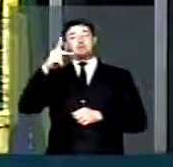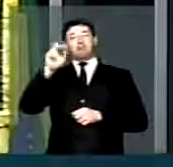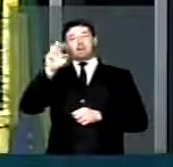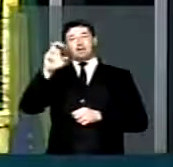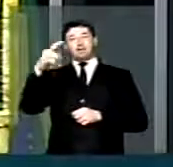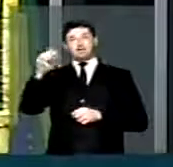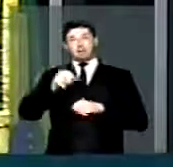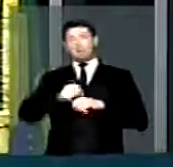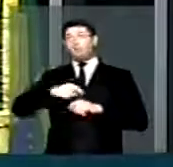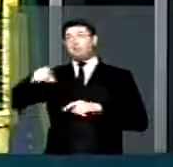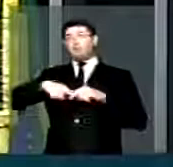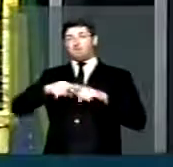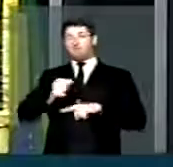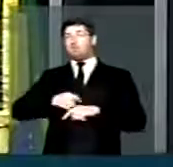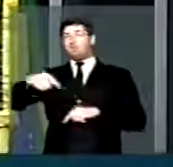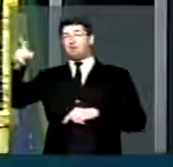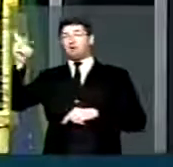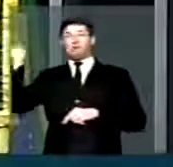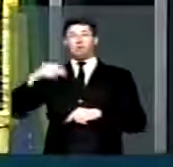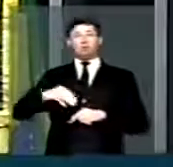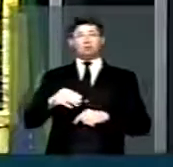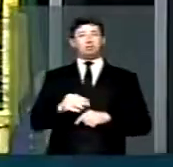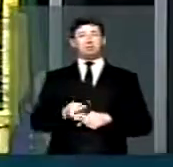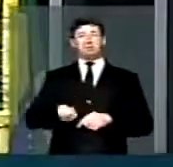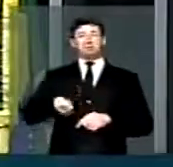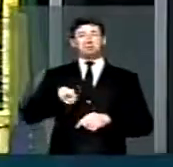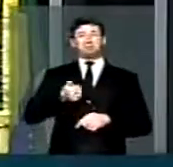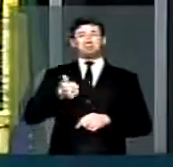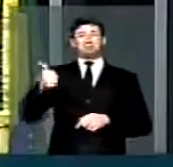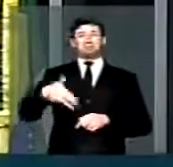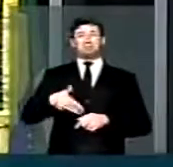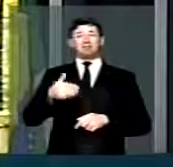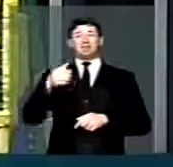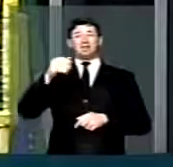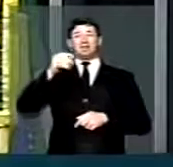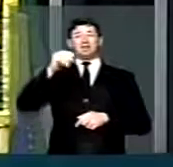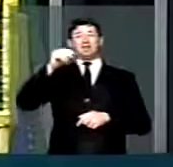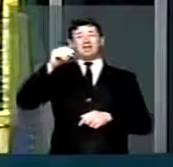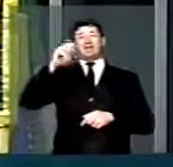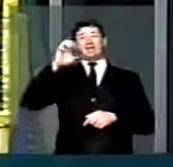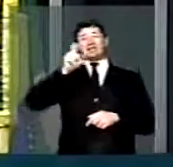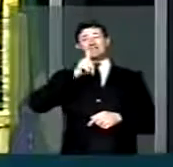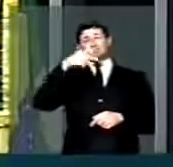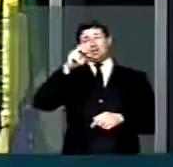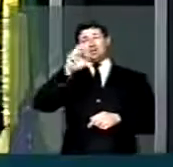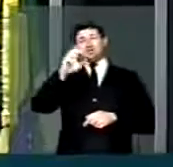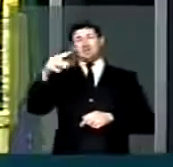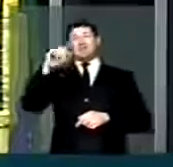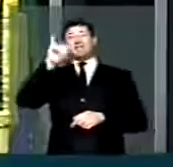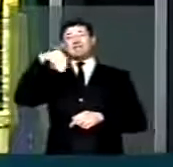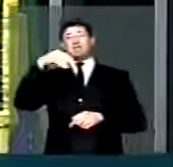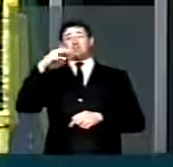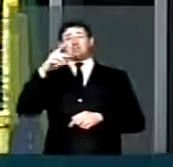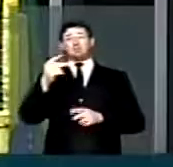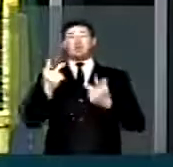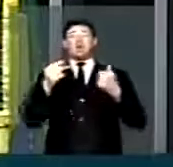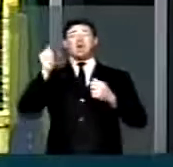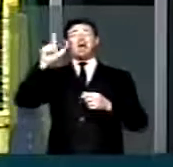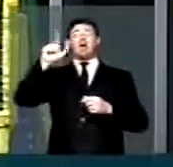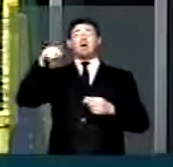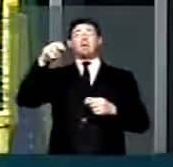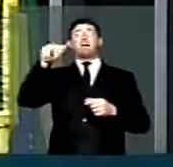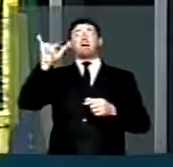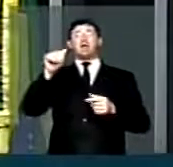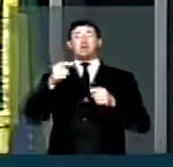É uma participação medíocre a exportação no nosso PIB. Nós somos muito parecidos com o que era a Albânia,